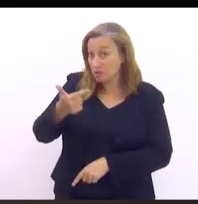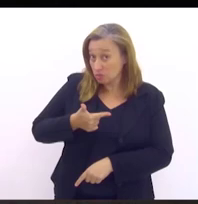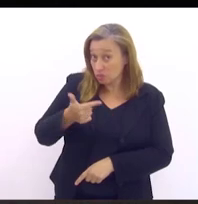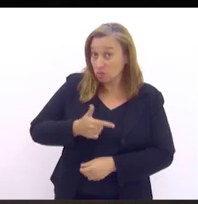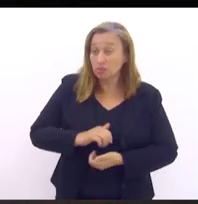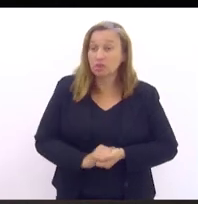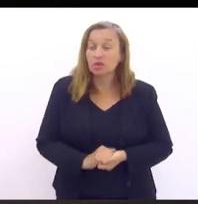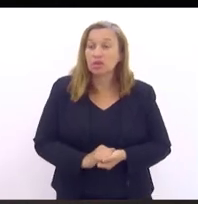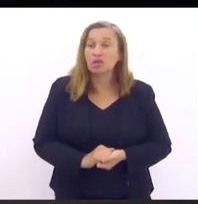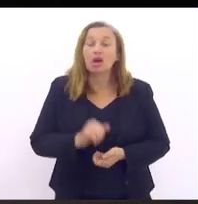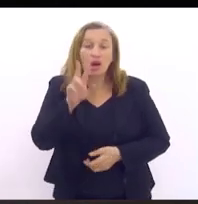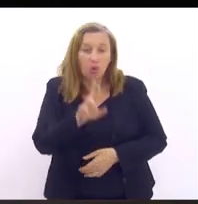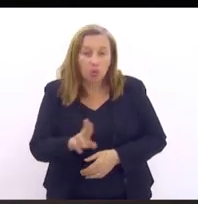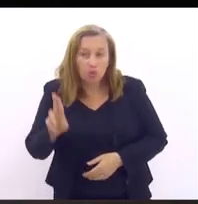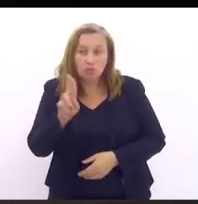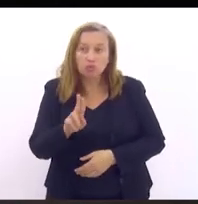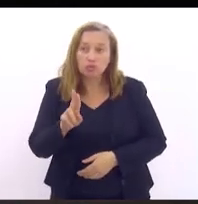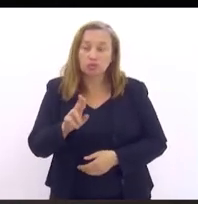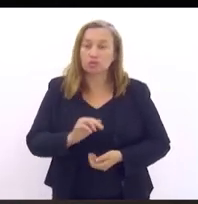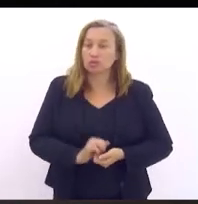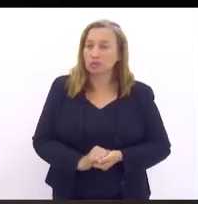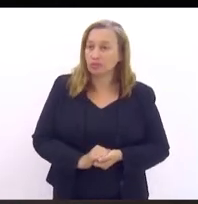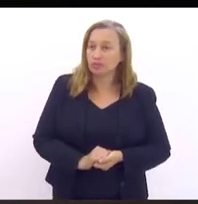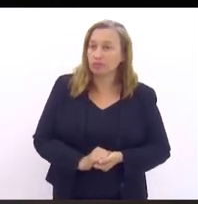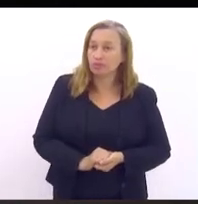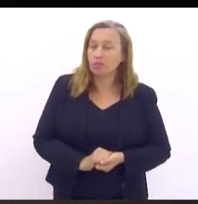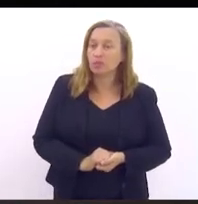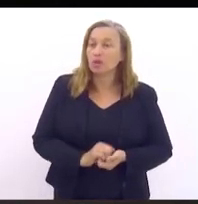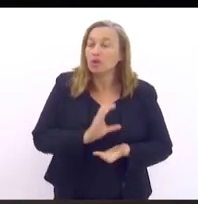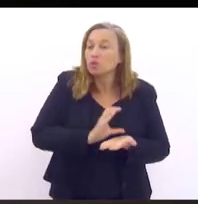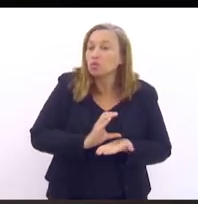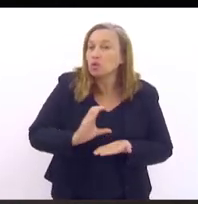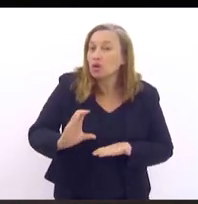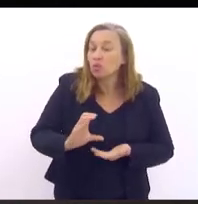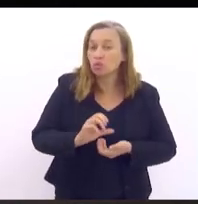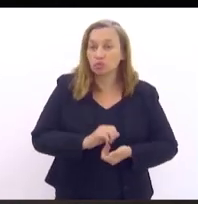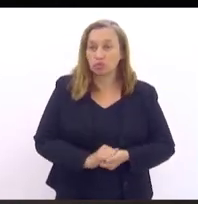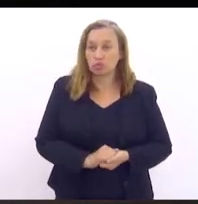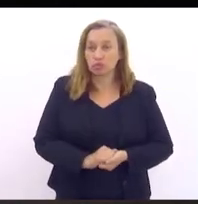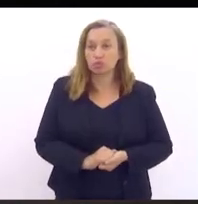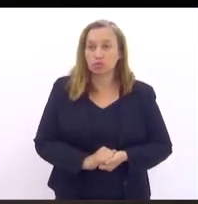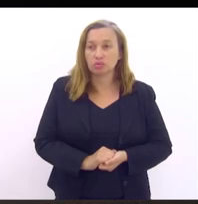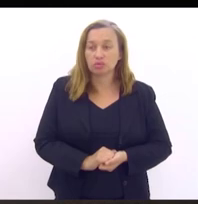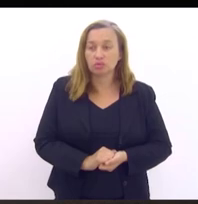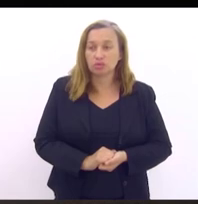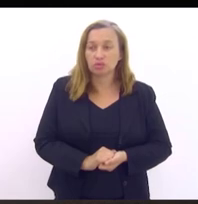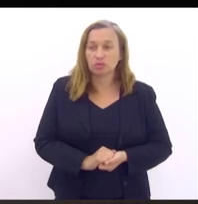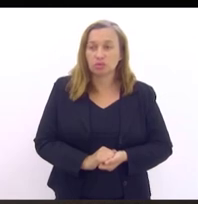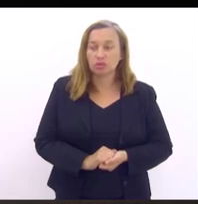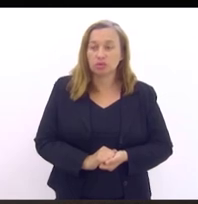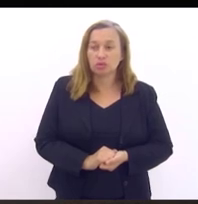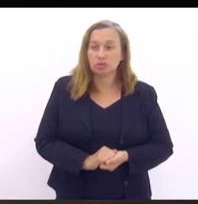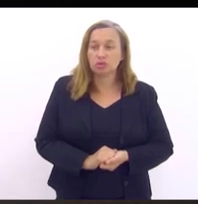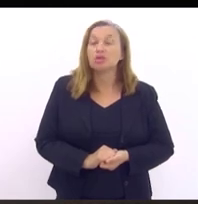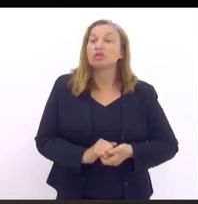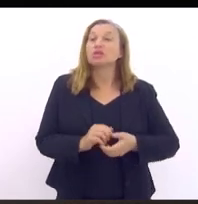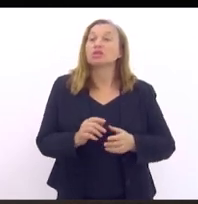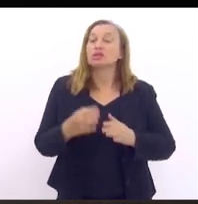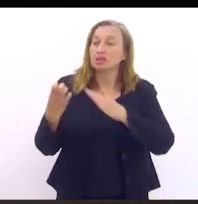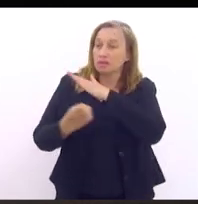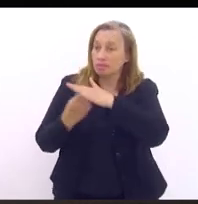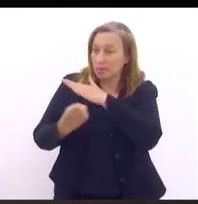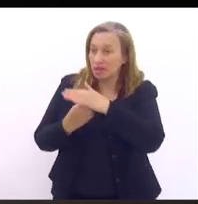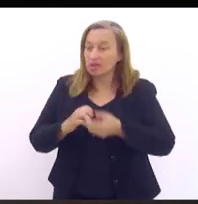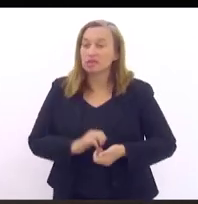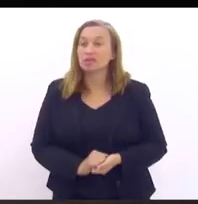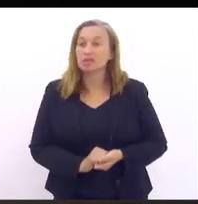a utilização indiscriminada dos recursos provenientes da concessão onerosa das empresas estatais,